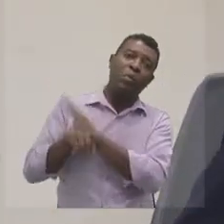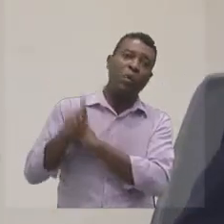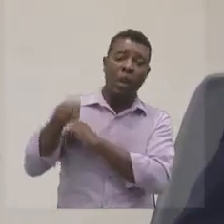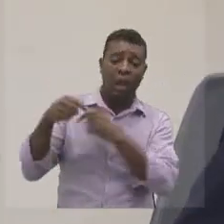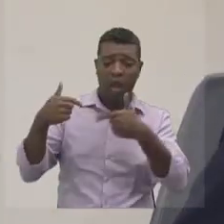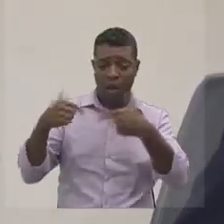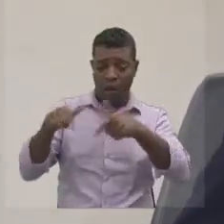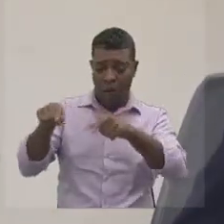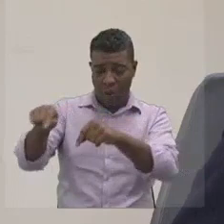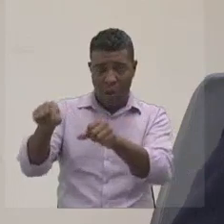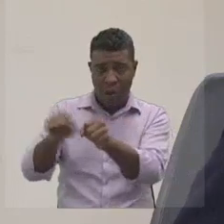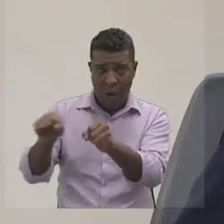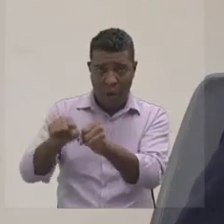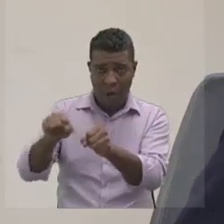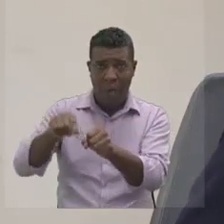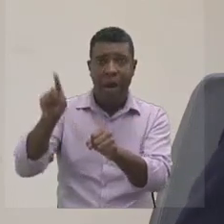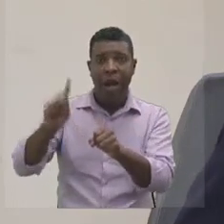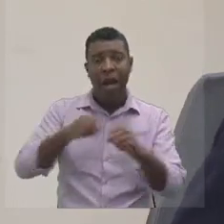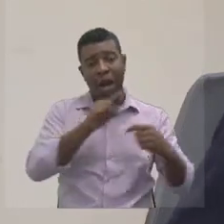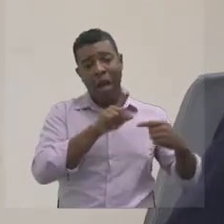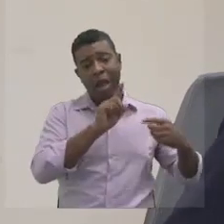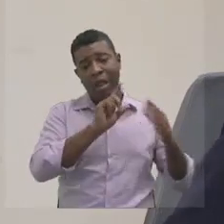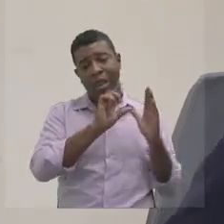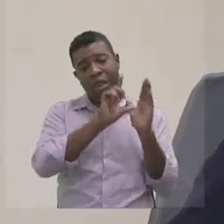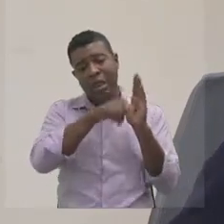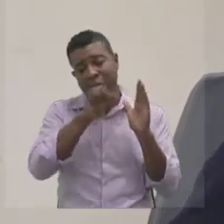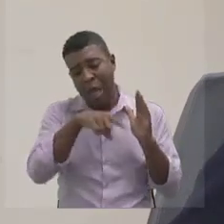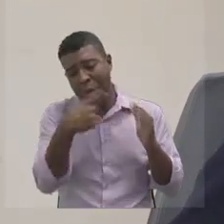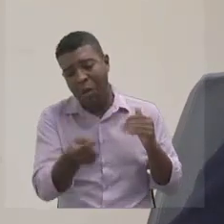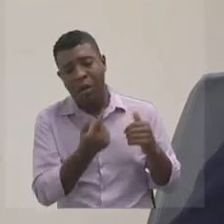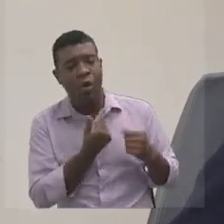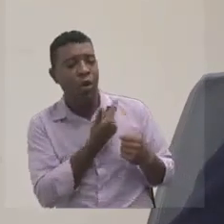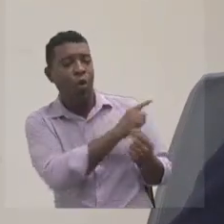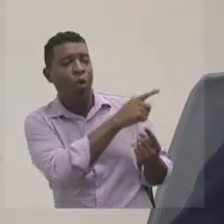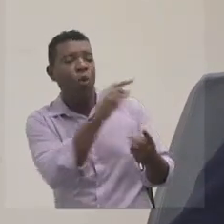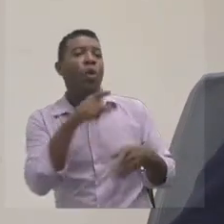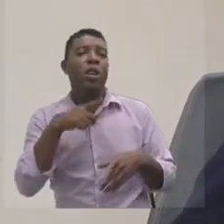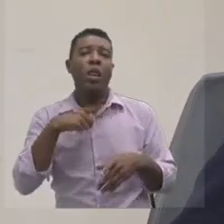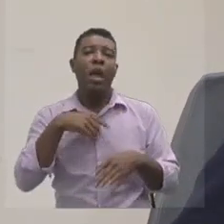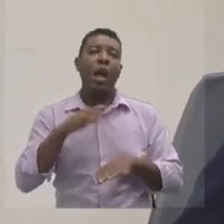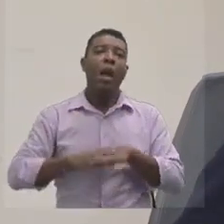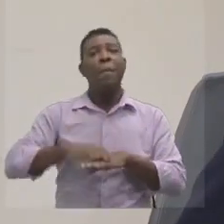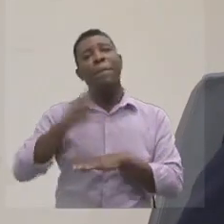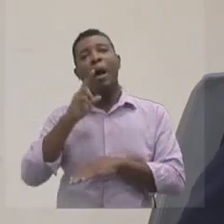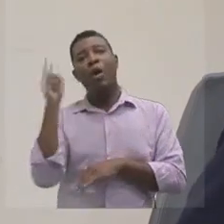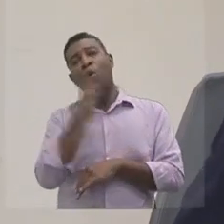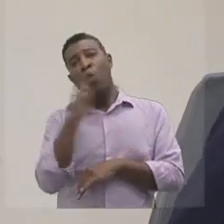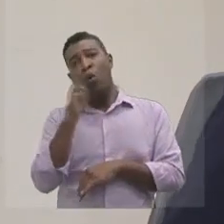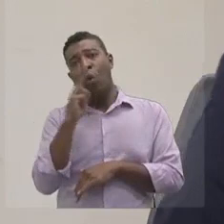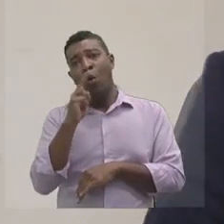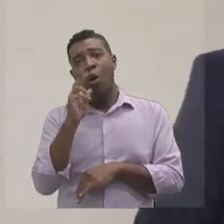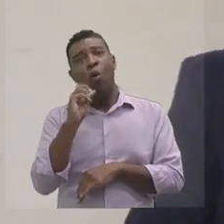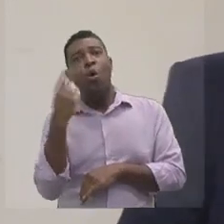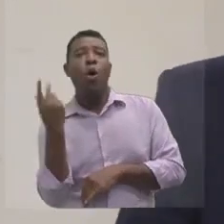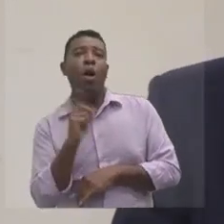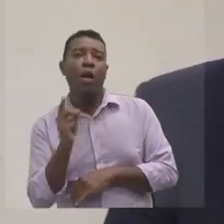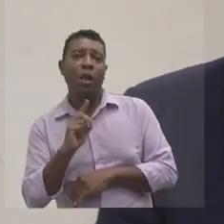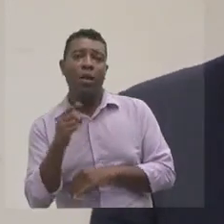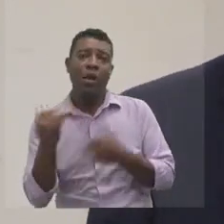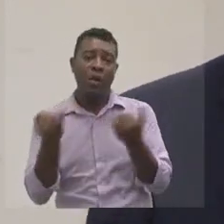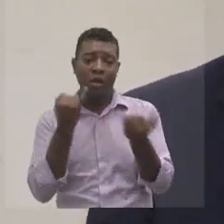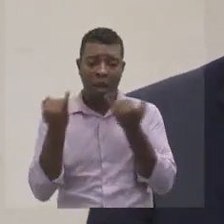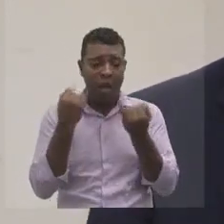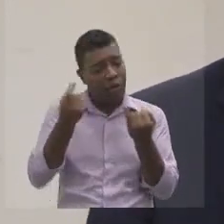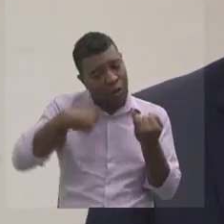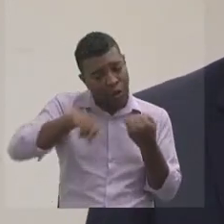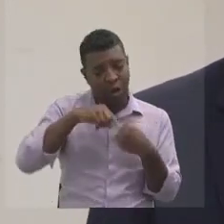a posteriori de outros trecho outras obras que teriam mais urgência para o povo de Minas Gerais e repita que os dados que nós levantamos aqui da